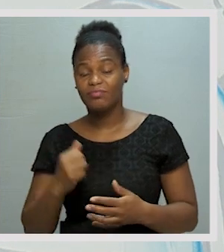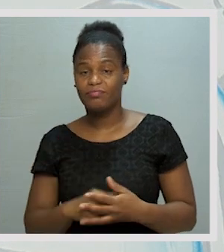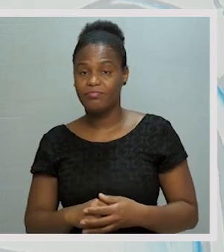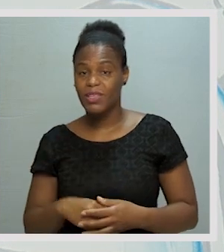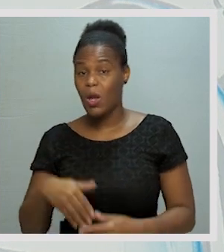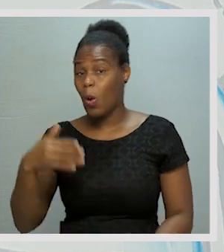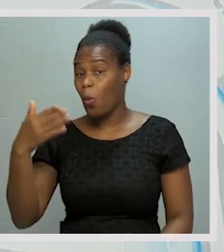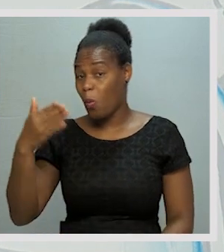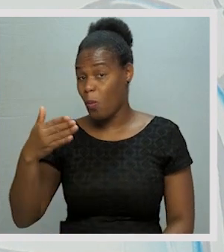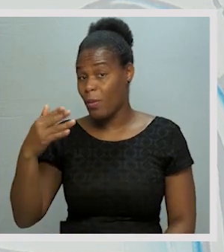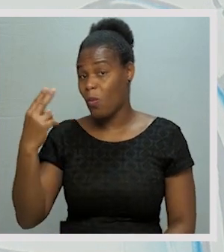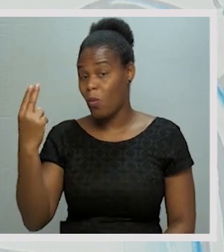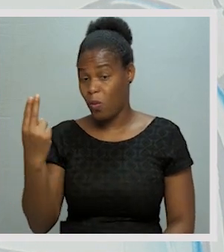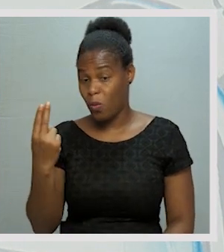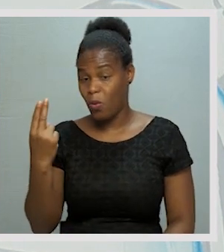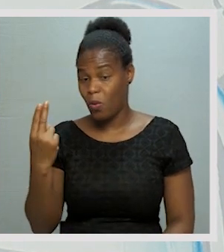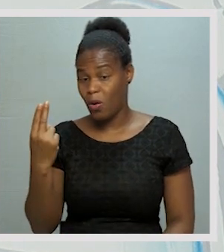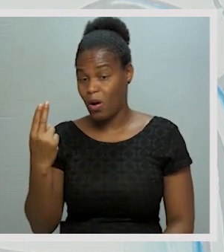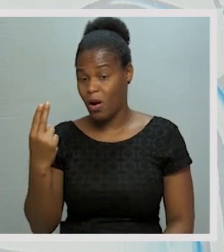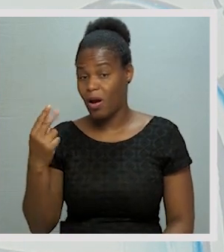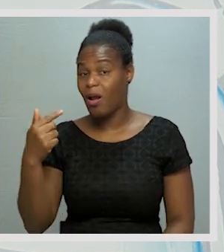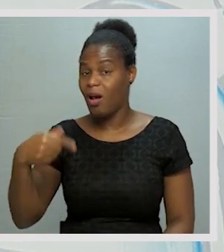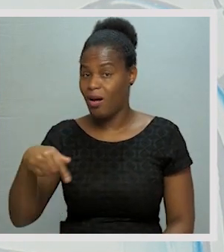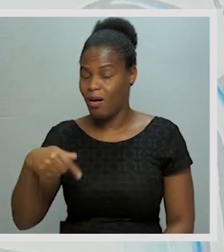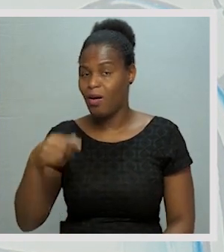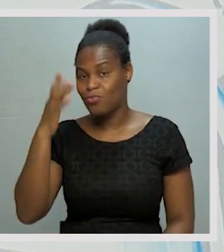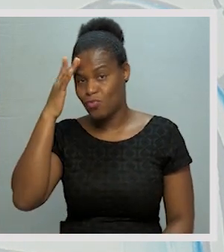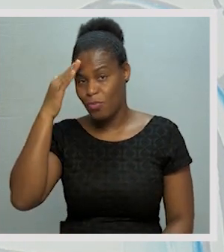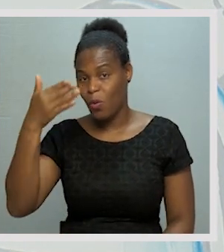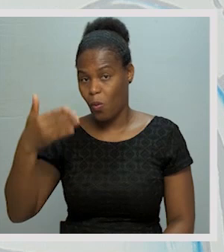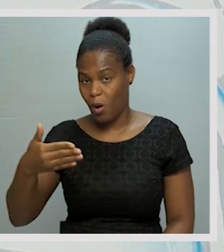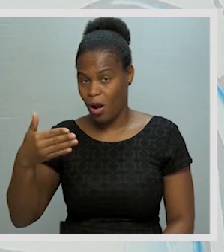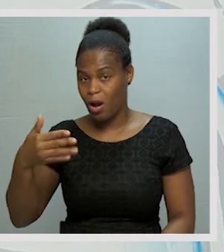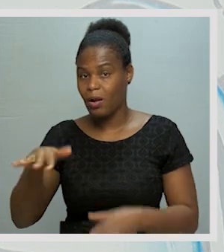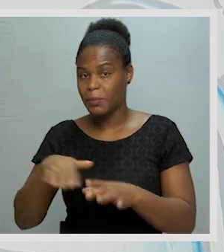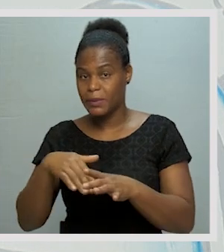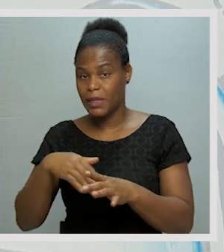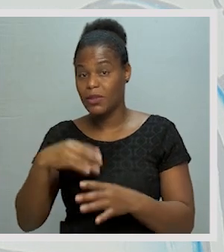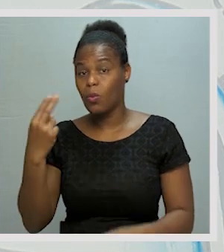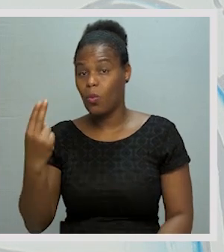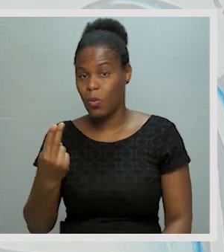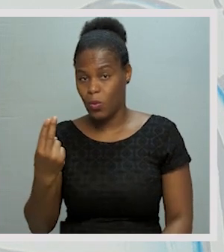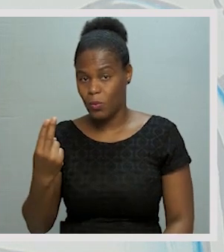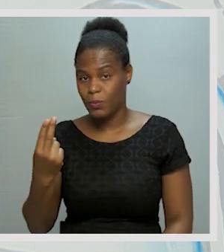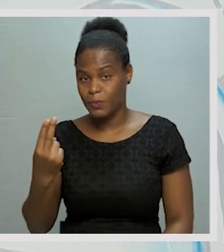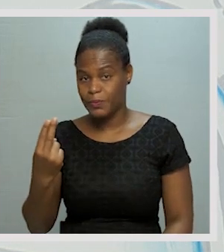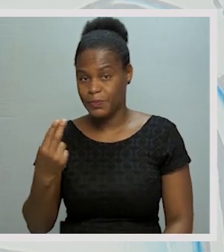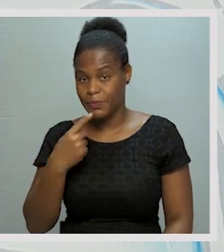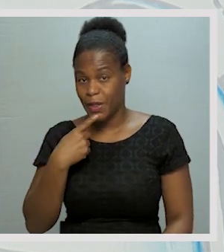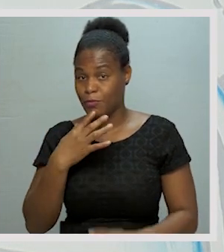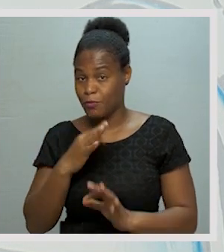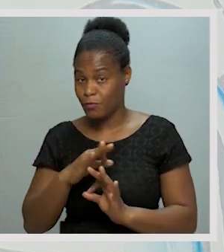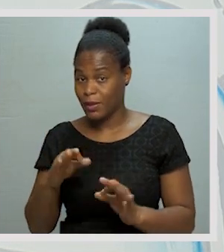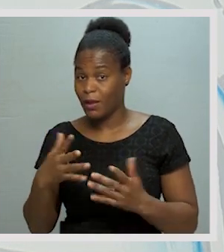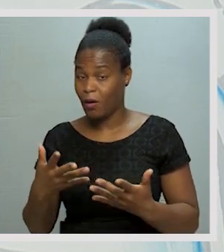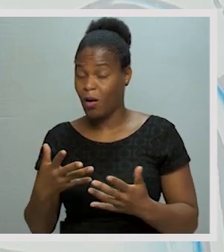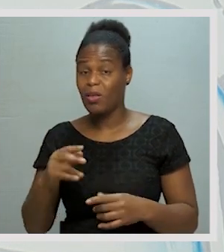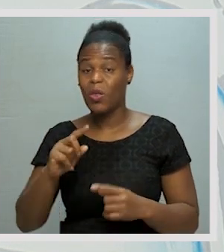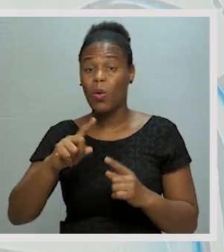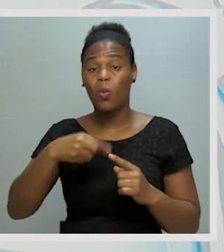exatamente o que é que vou apresentar. Se repararem bem, 11 são o quê? Uma